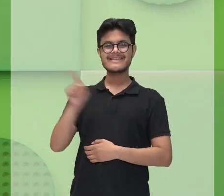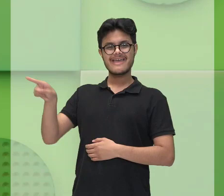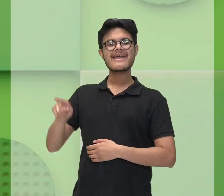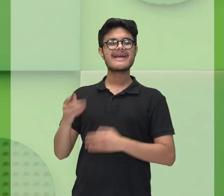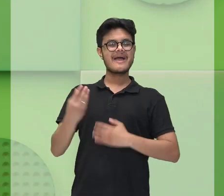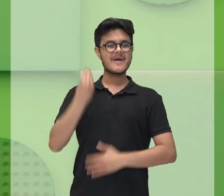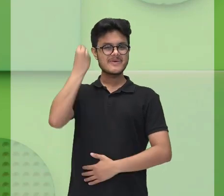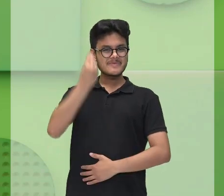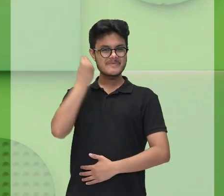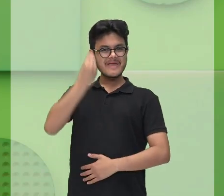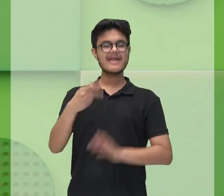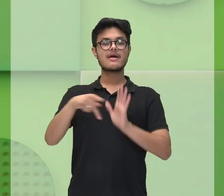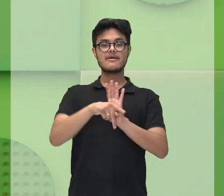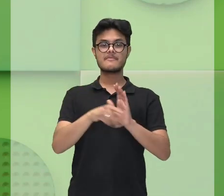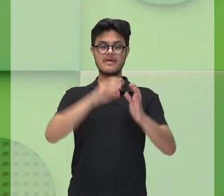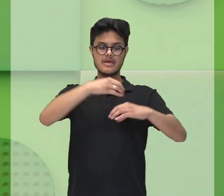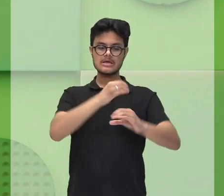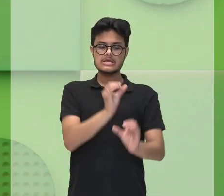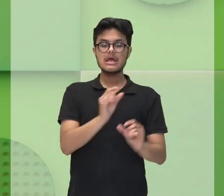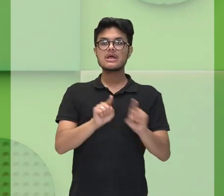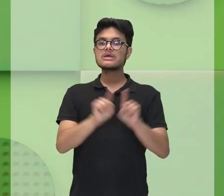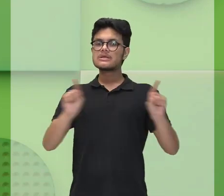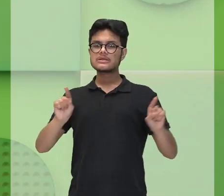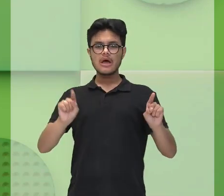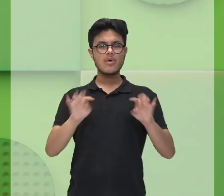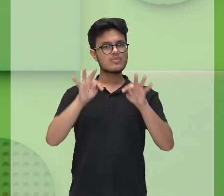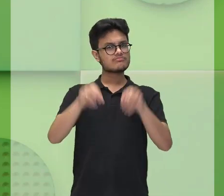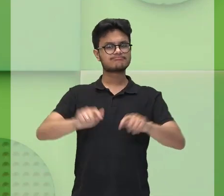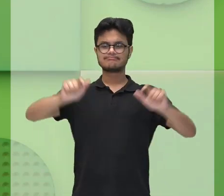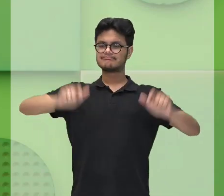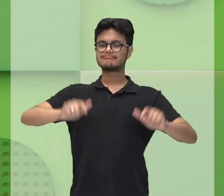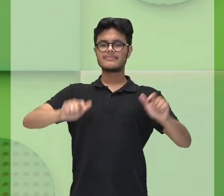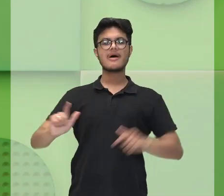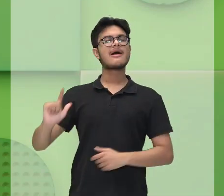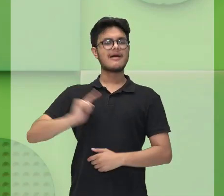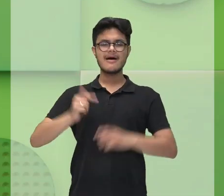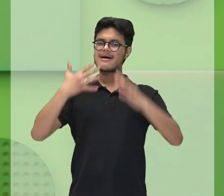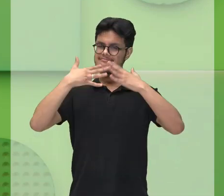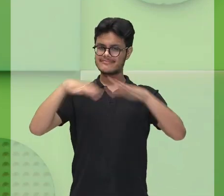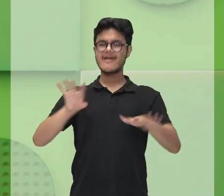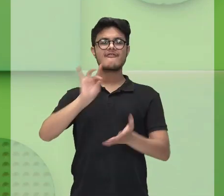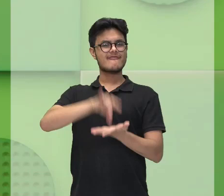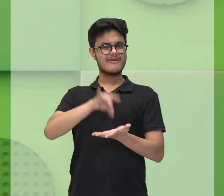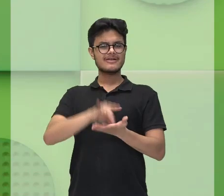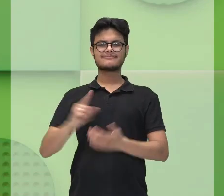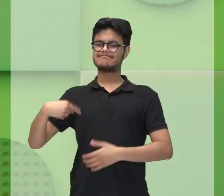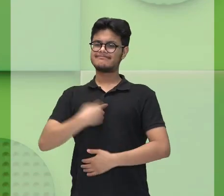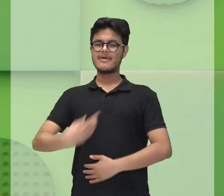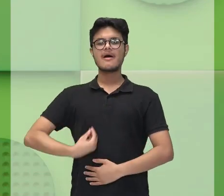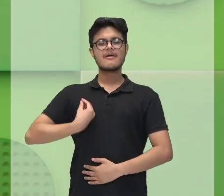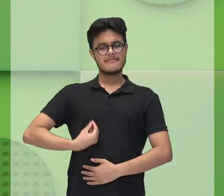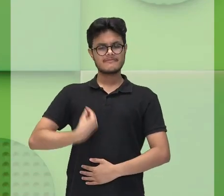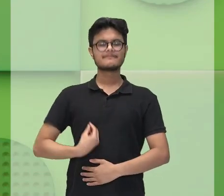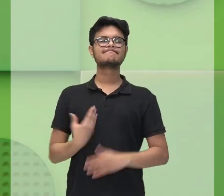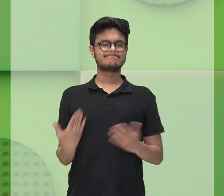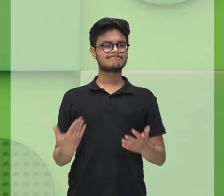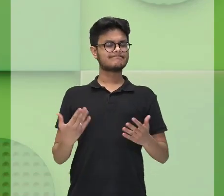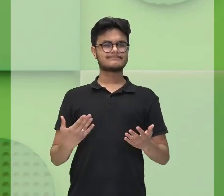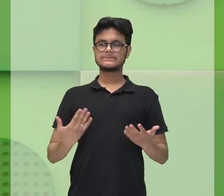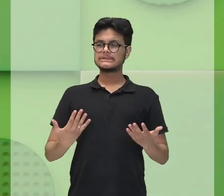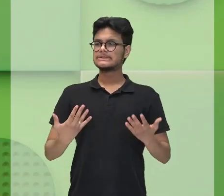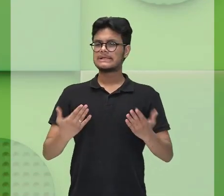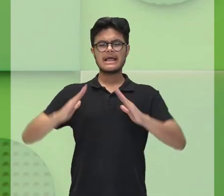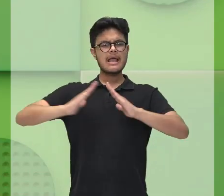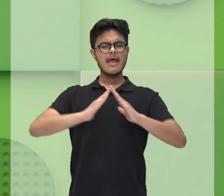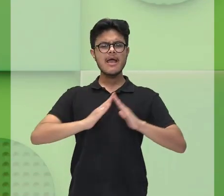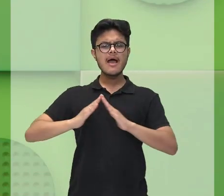nós fizemos e saibam vocês, todo ambiente natural em que nós convivemos, temos ali ao redor das nossas